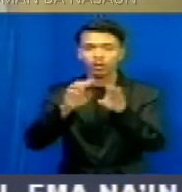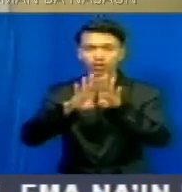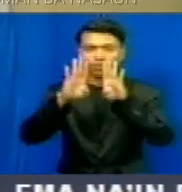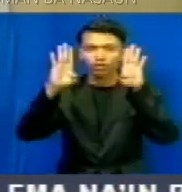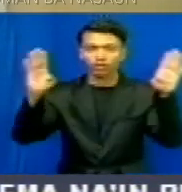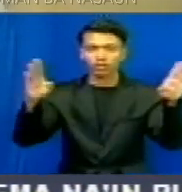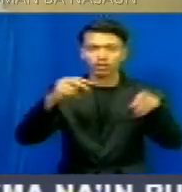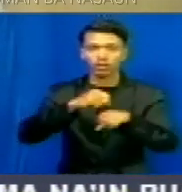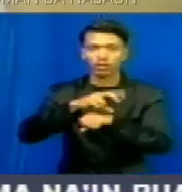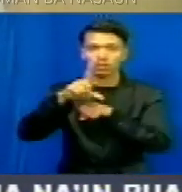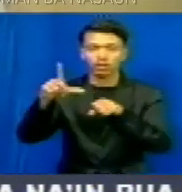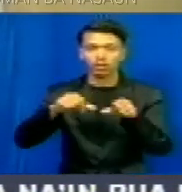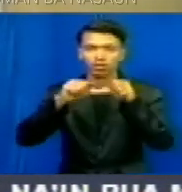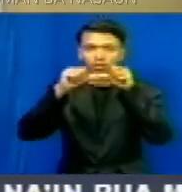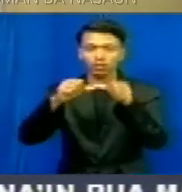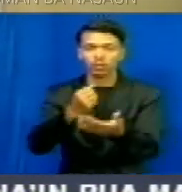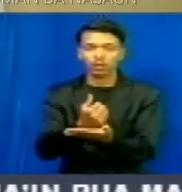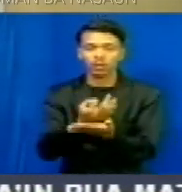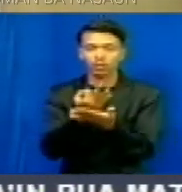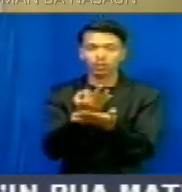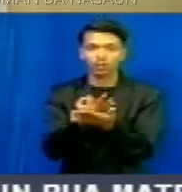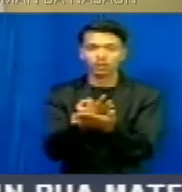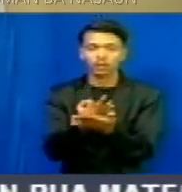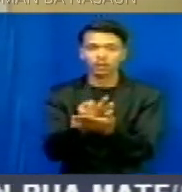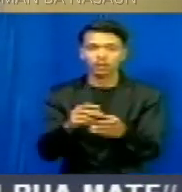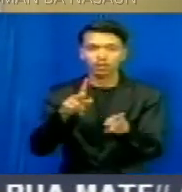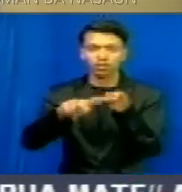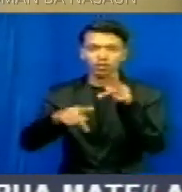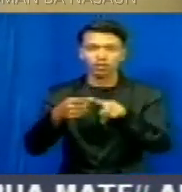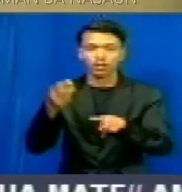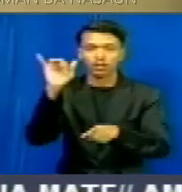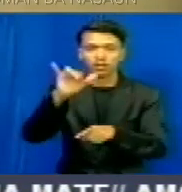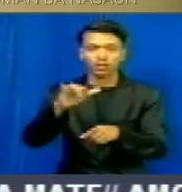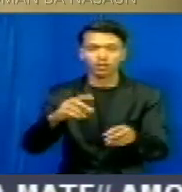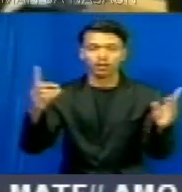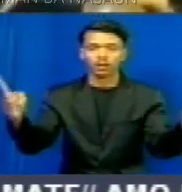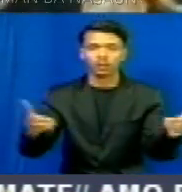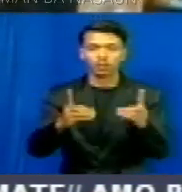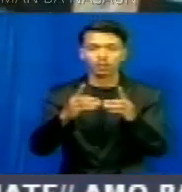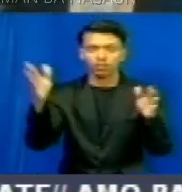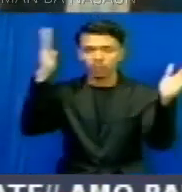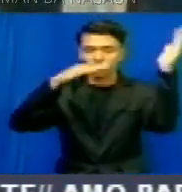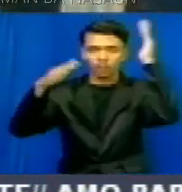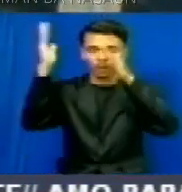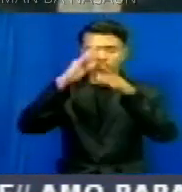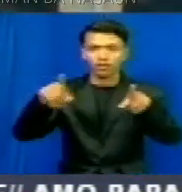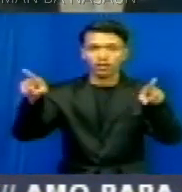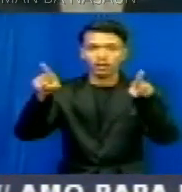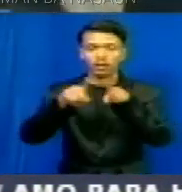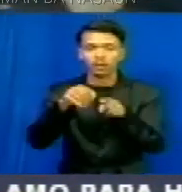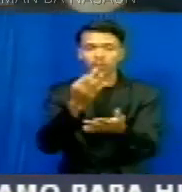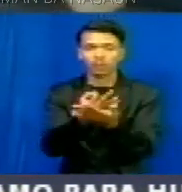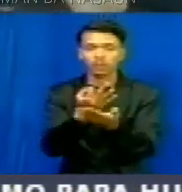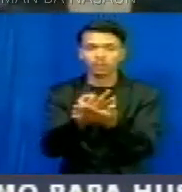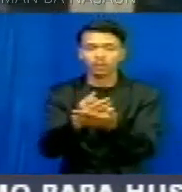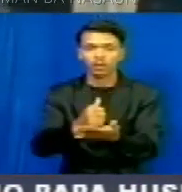iha nasional lur kontinua sama apoyo orsamento bai tenia malu sira nebe mak enfrenta situ sanga moris. O total